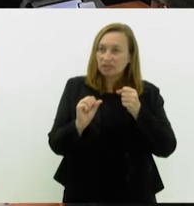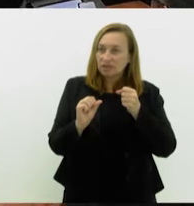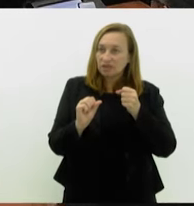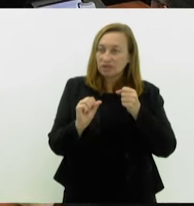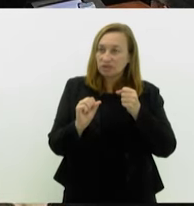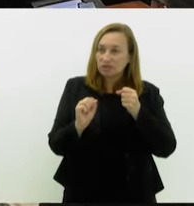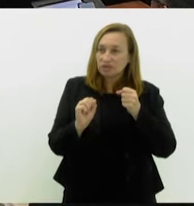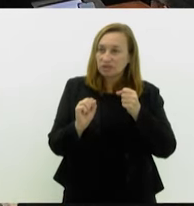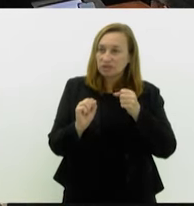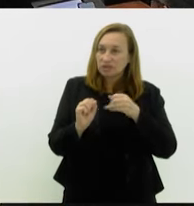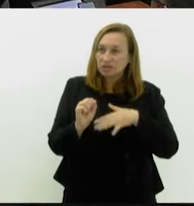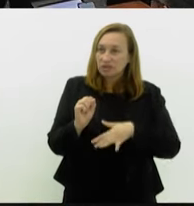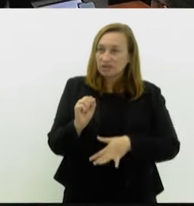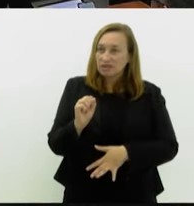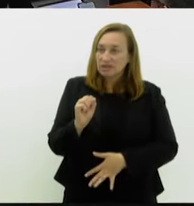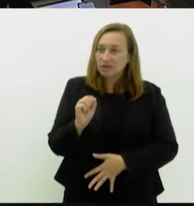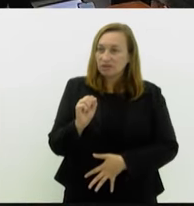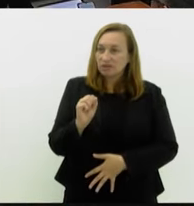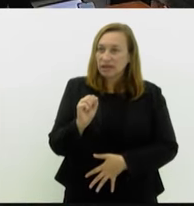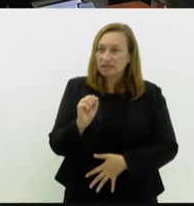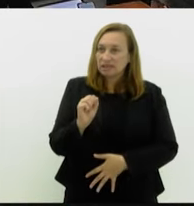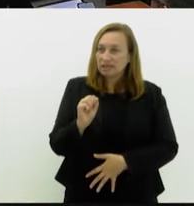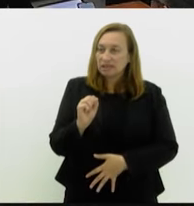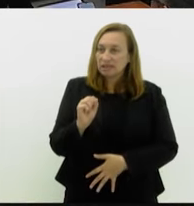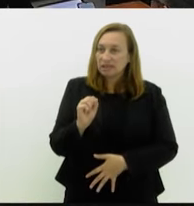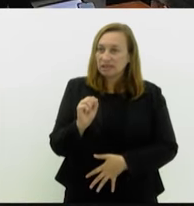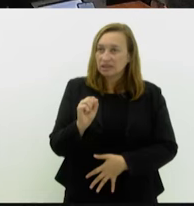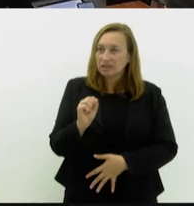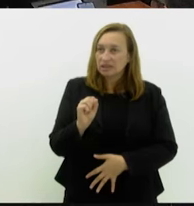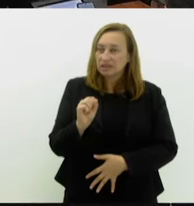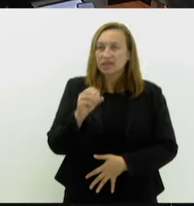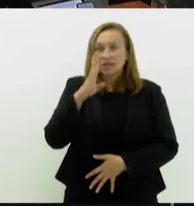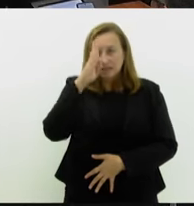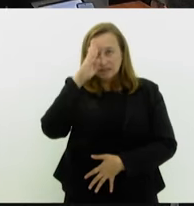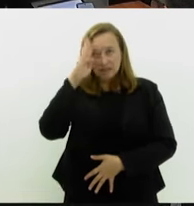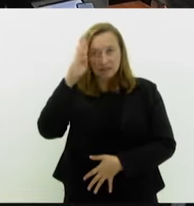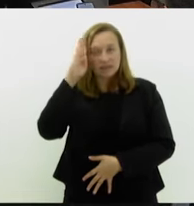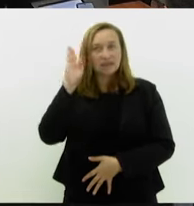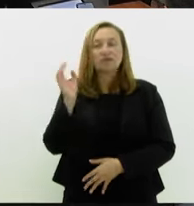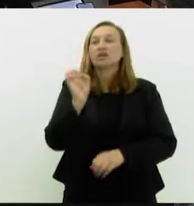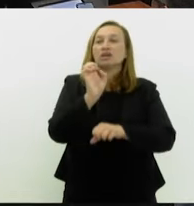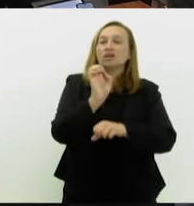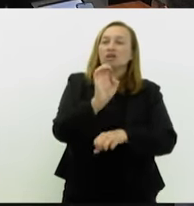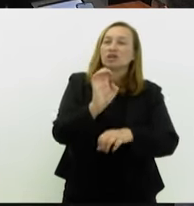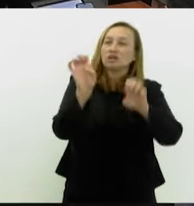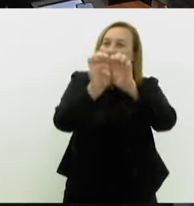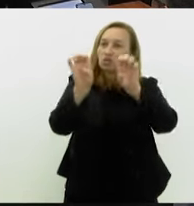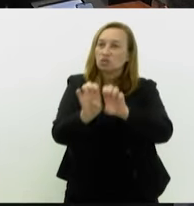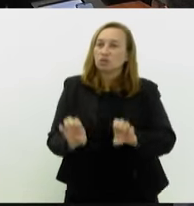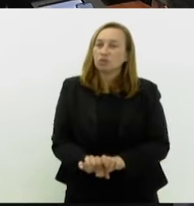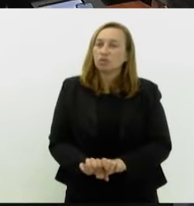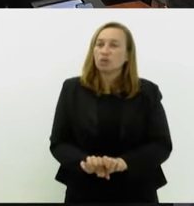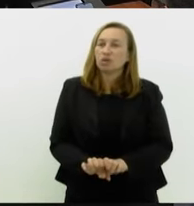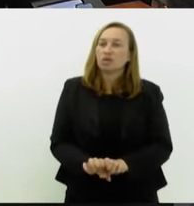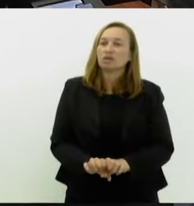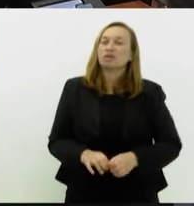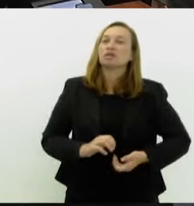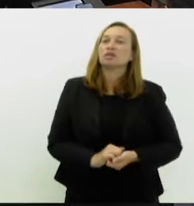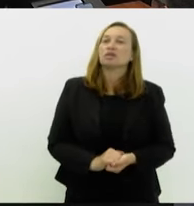efeitos e esse trabalho essa estrutura é comandada pela deputada Iandra Moura Vamos lá fazer essa foto